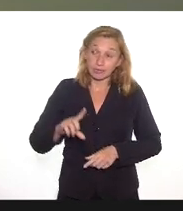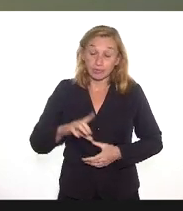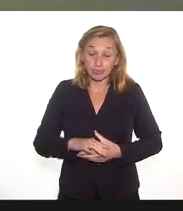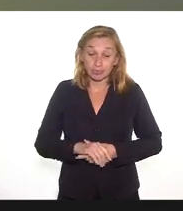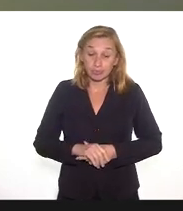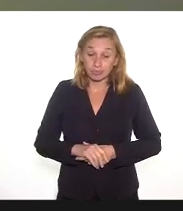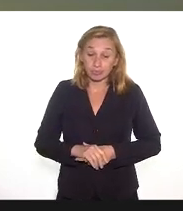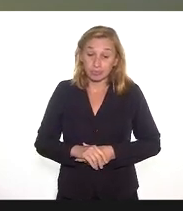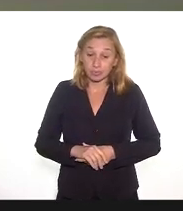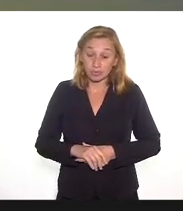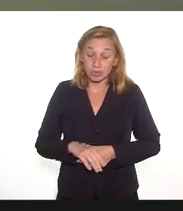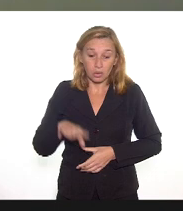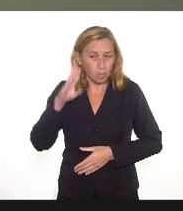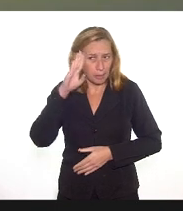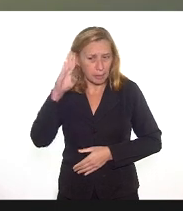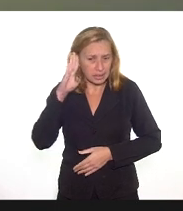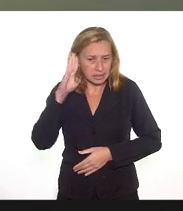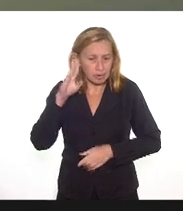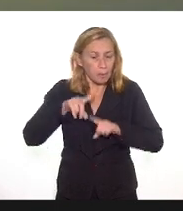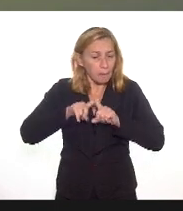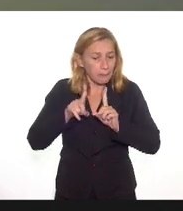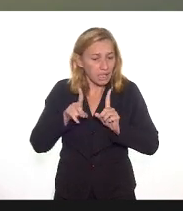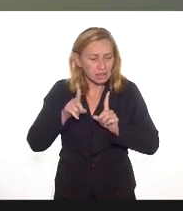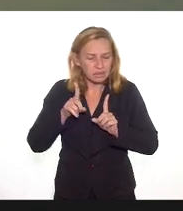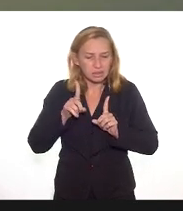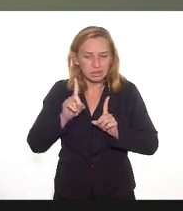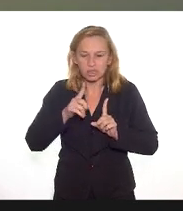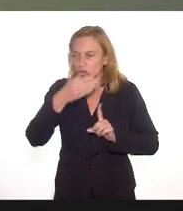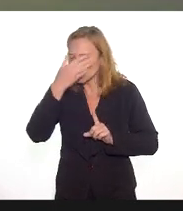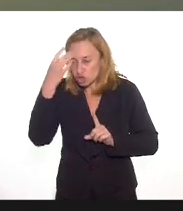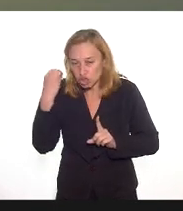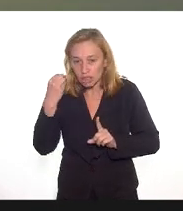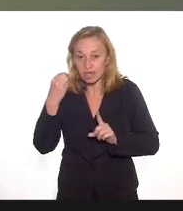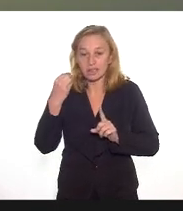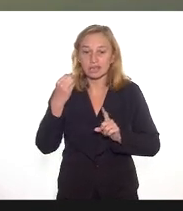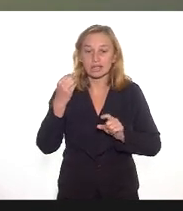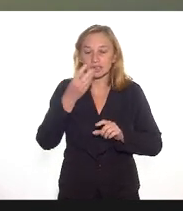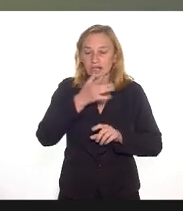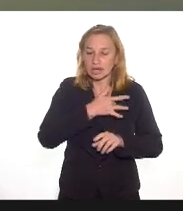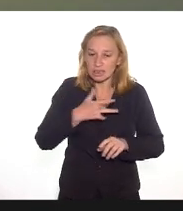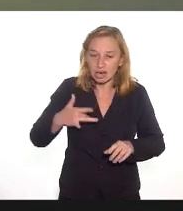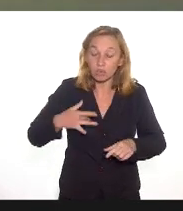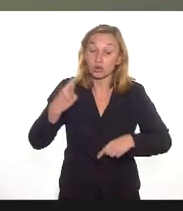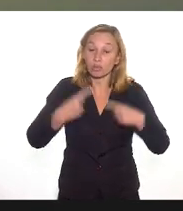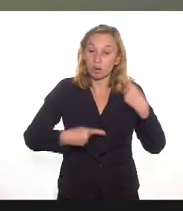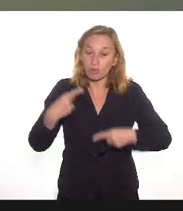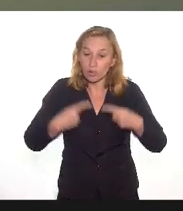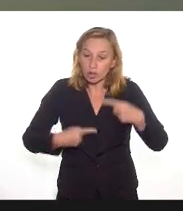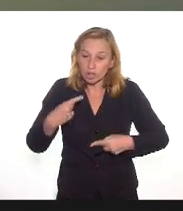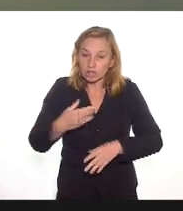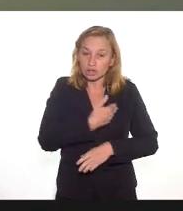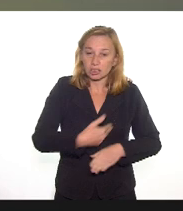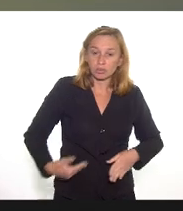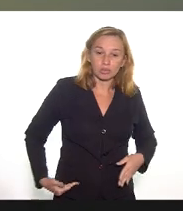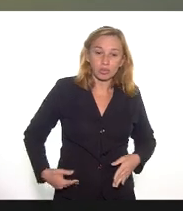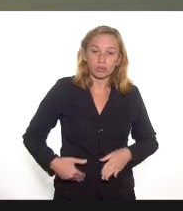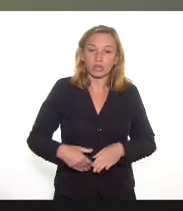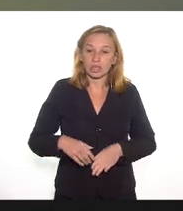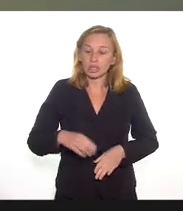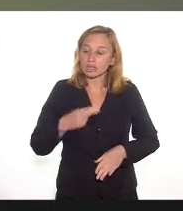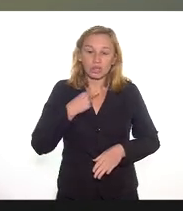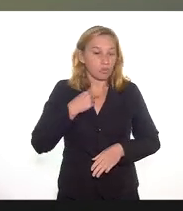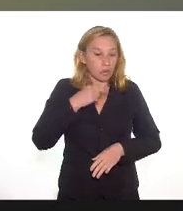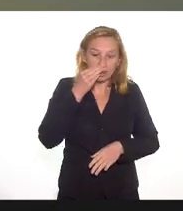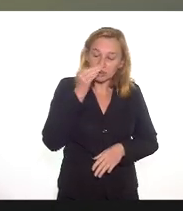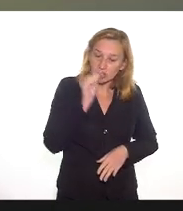ainda que não seja um eixo prioritário, mas que não deixe de olhar para a saúde como uma política pública indispensável